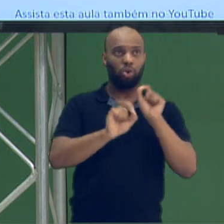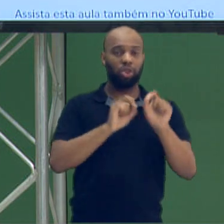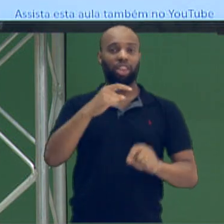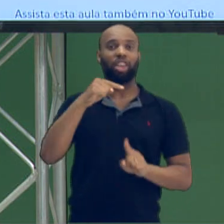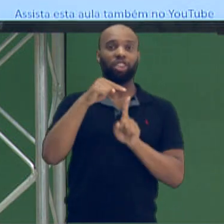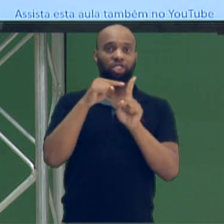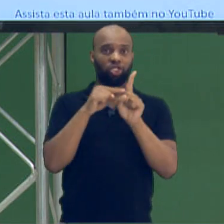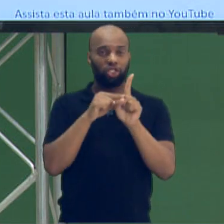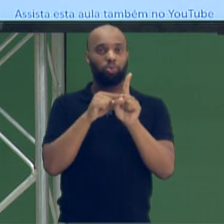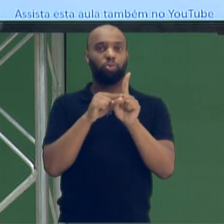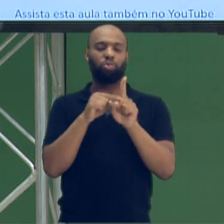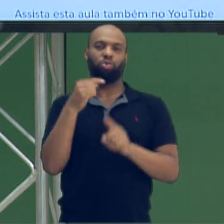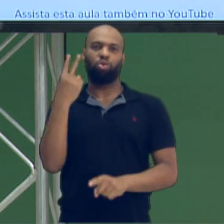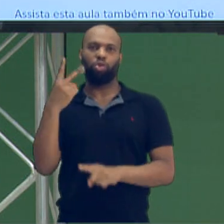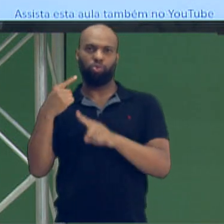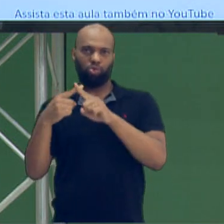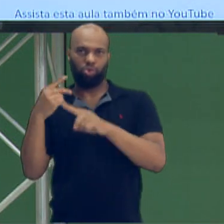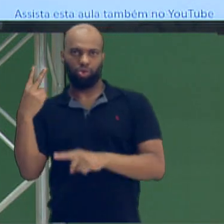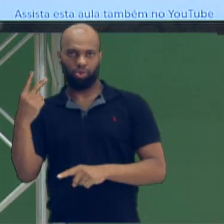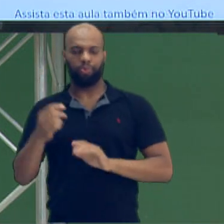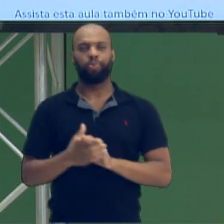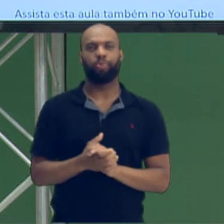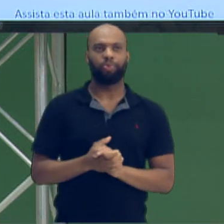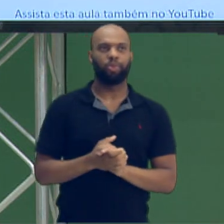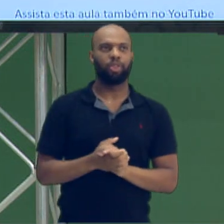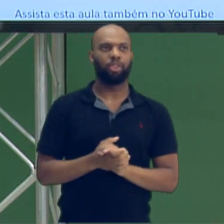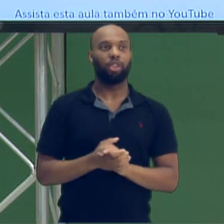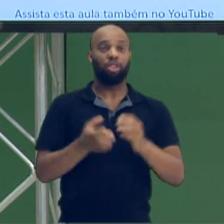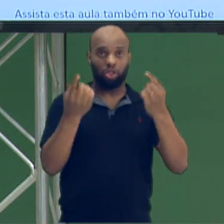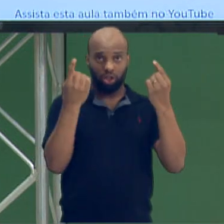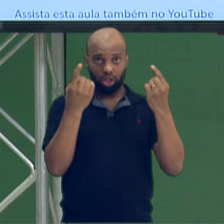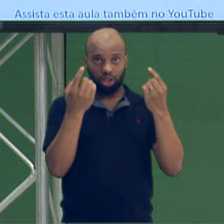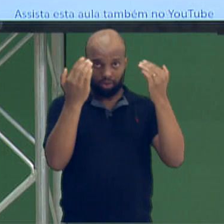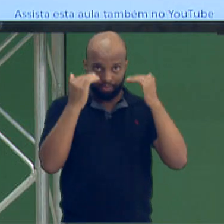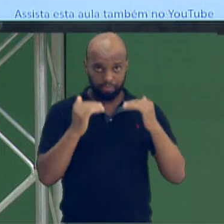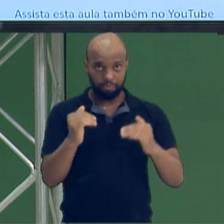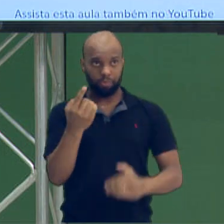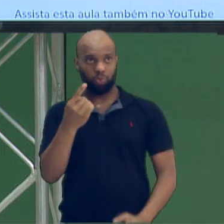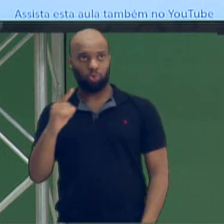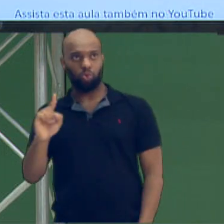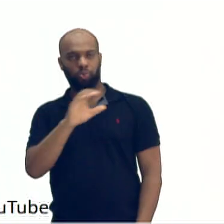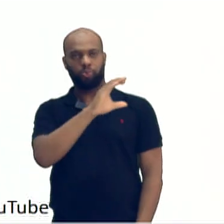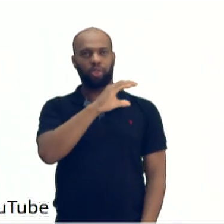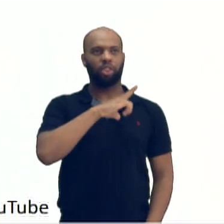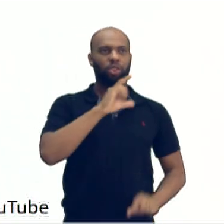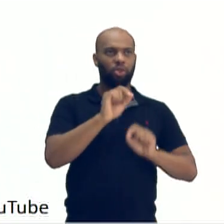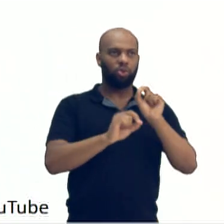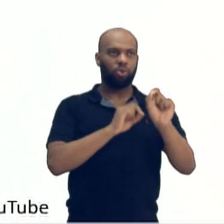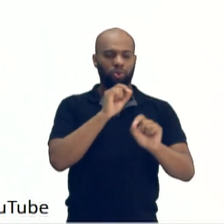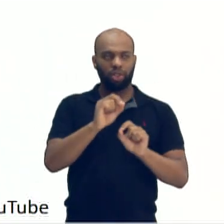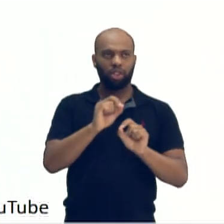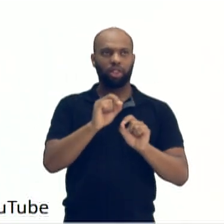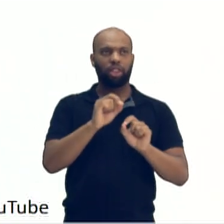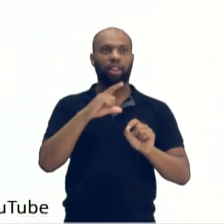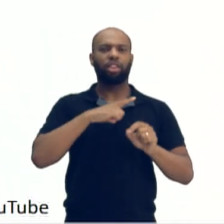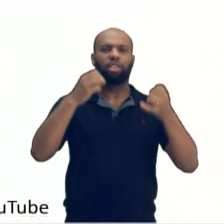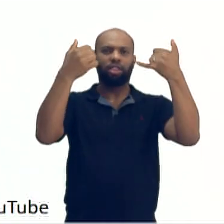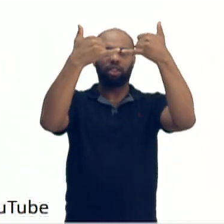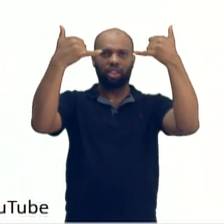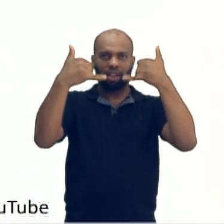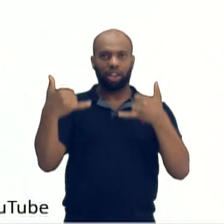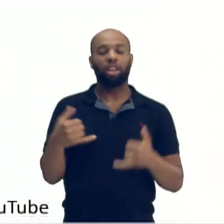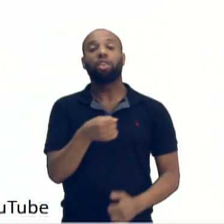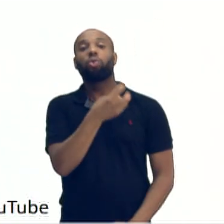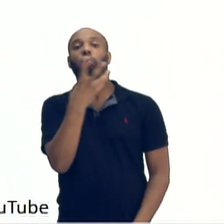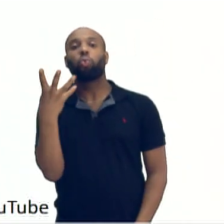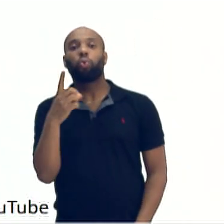2 por 2, perfeito? E na nossa última letra C aqui, a gente vai ter a matriz C, que é uma matriz que tem quantas linhas